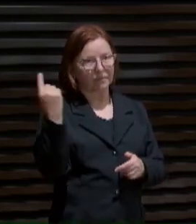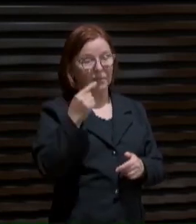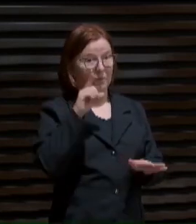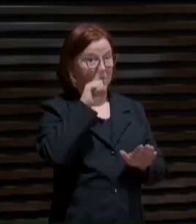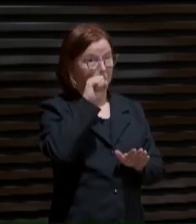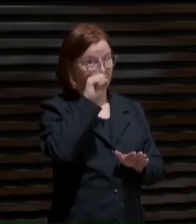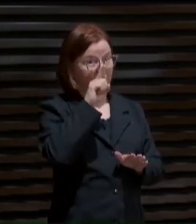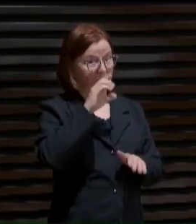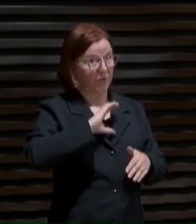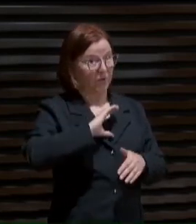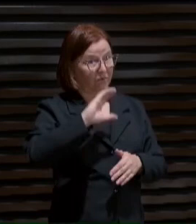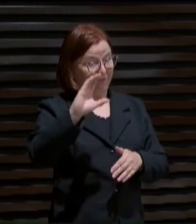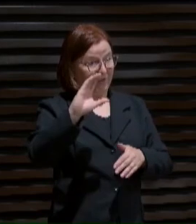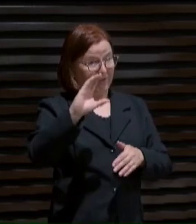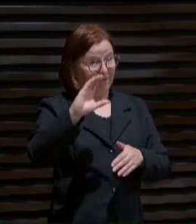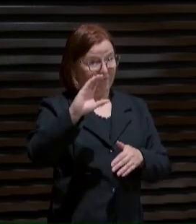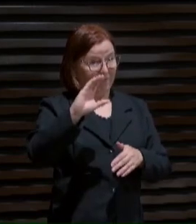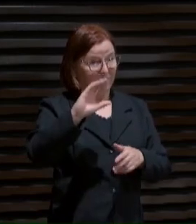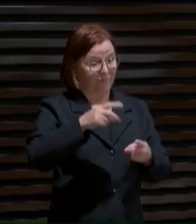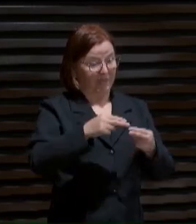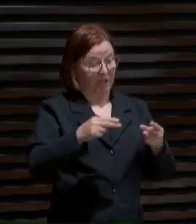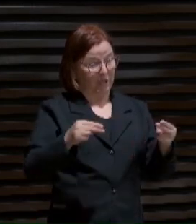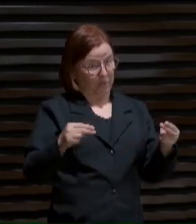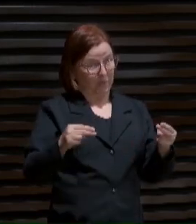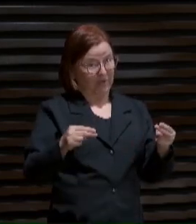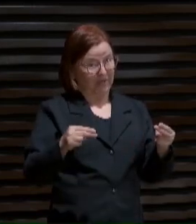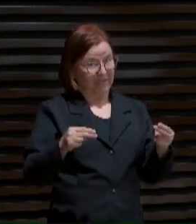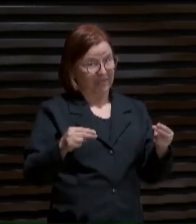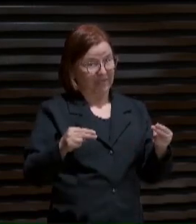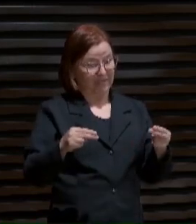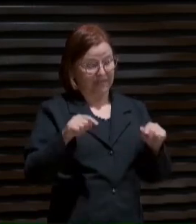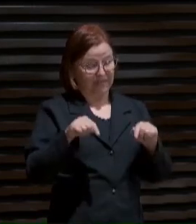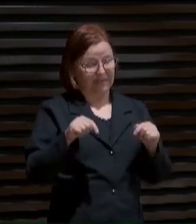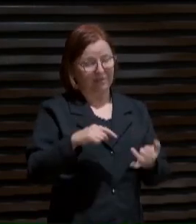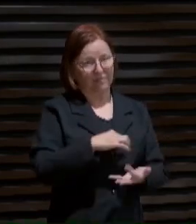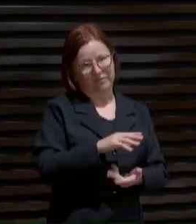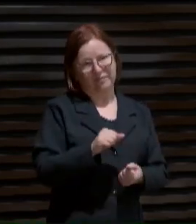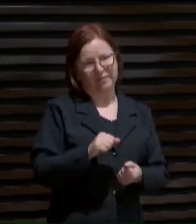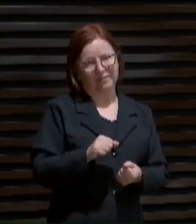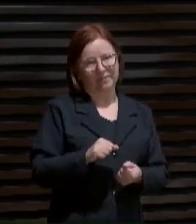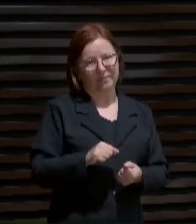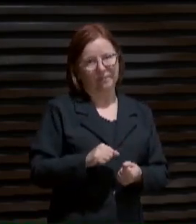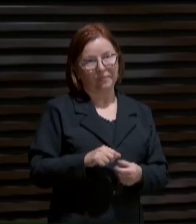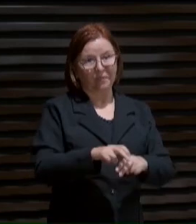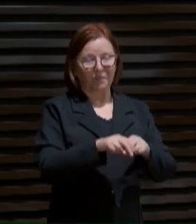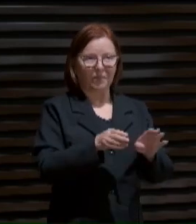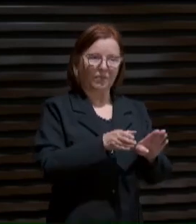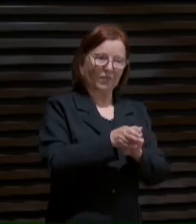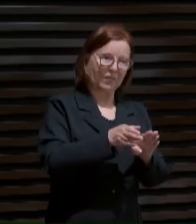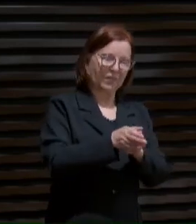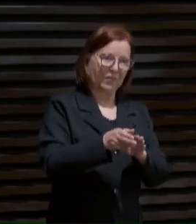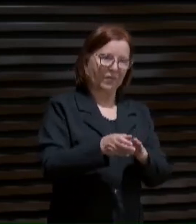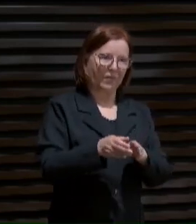de confiar em estruturas estragadas podres deste mundo por isso essa exortação do